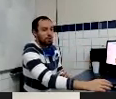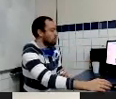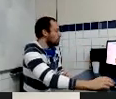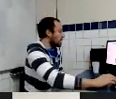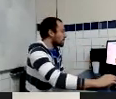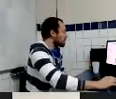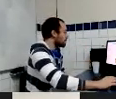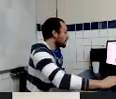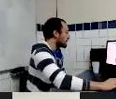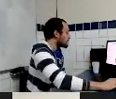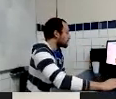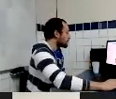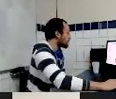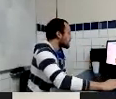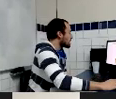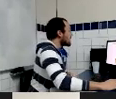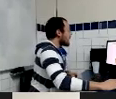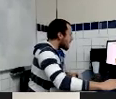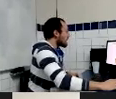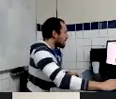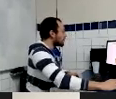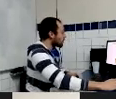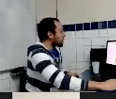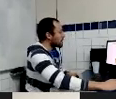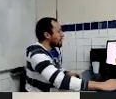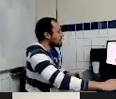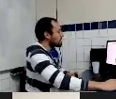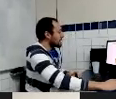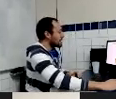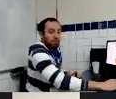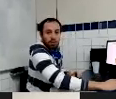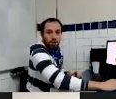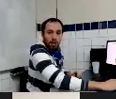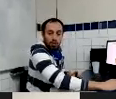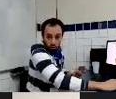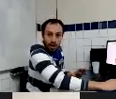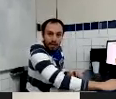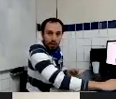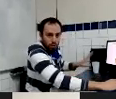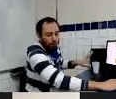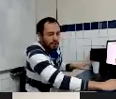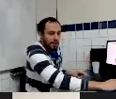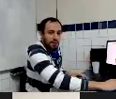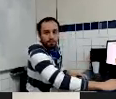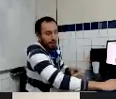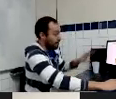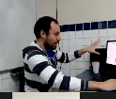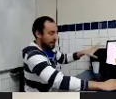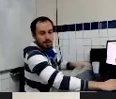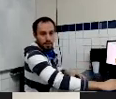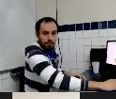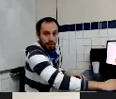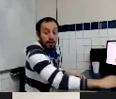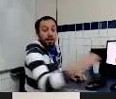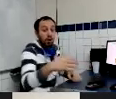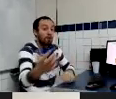aí direitinho, tudo bem? Beleza? É, é para colocar o que aparece no slide no caderno que eu vou escrever, que vai estar